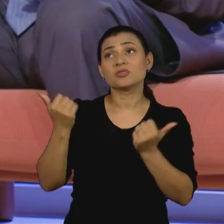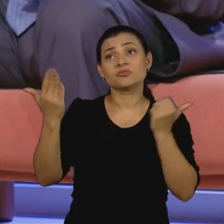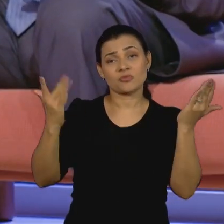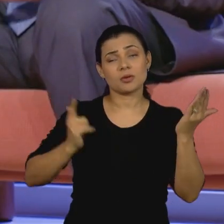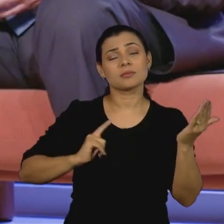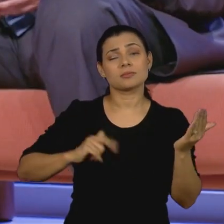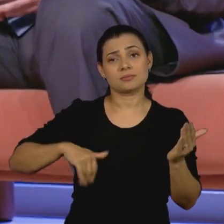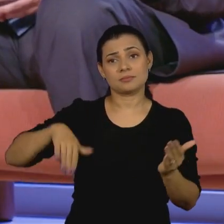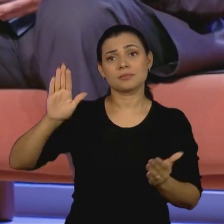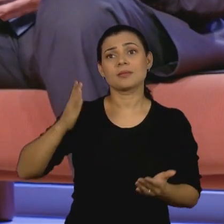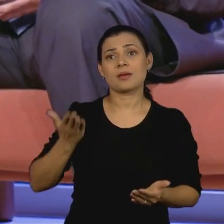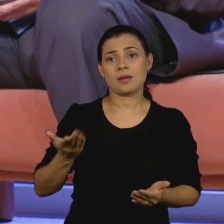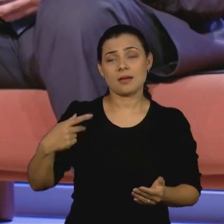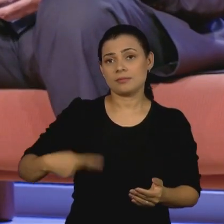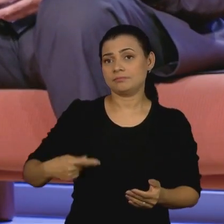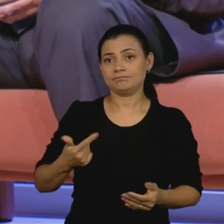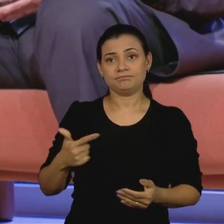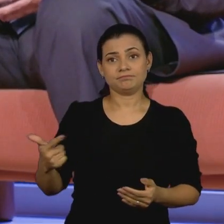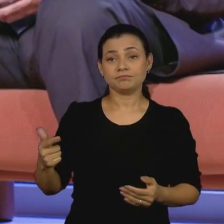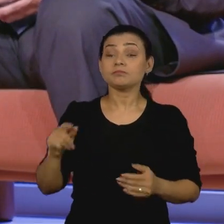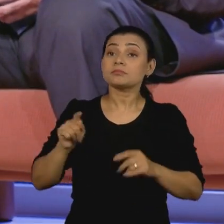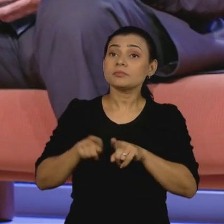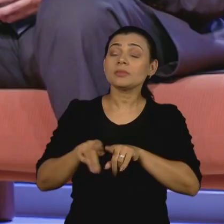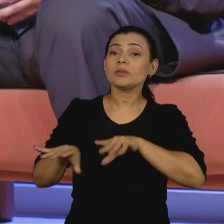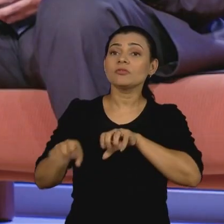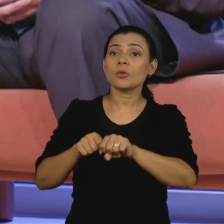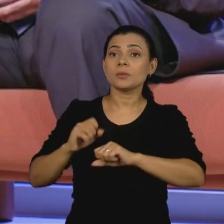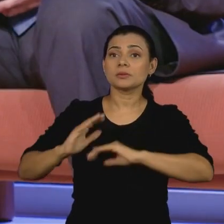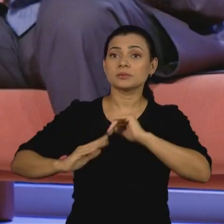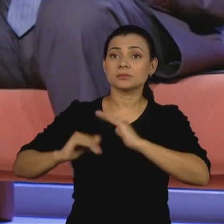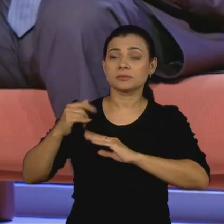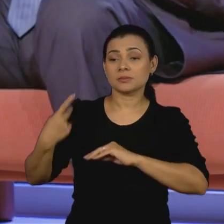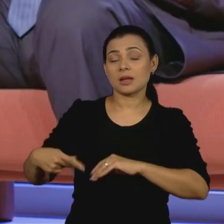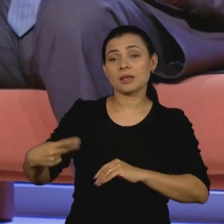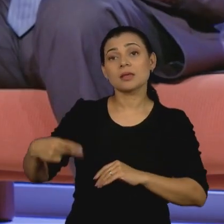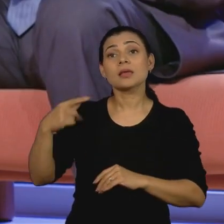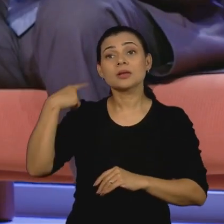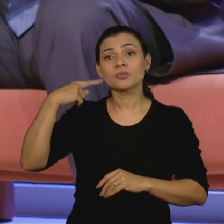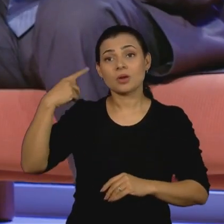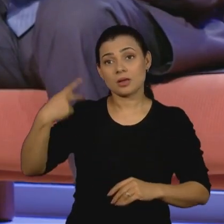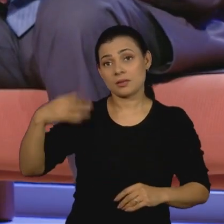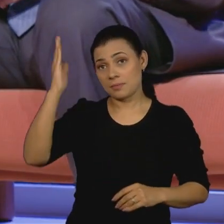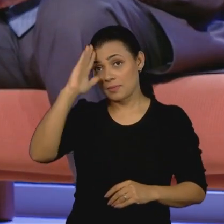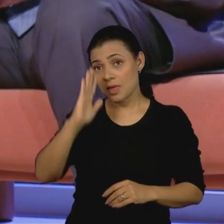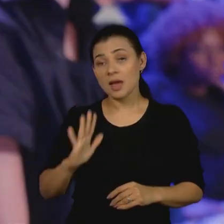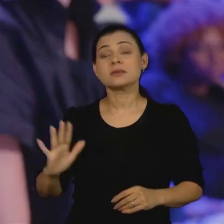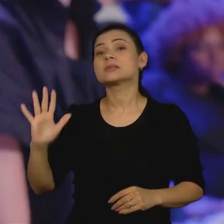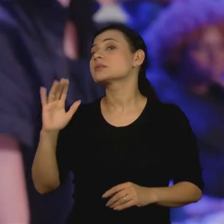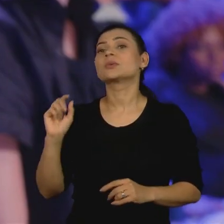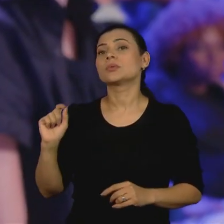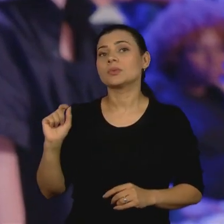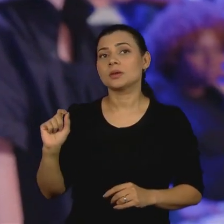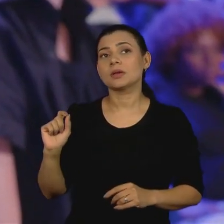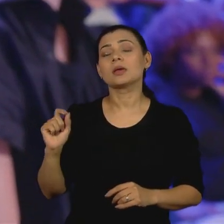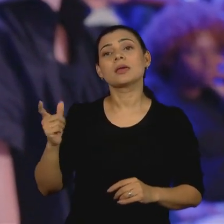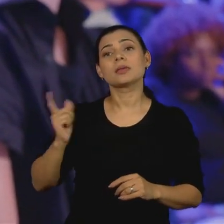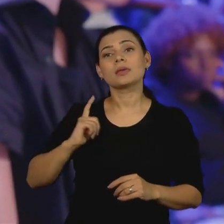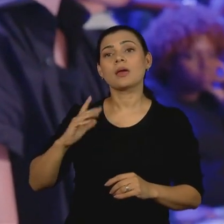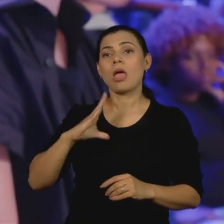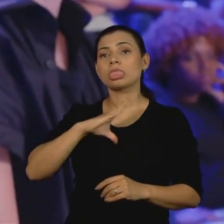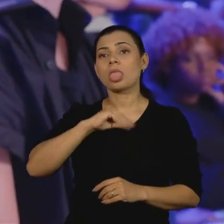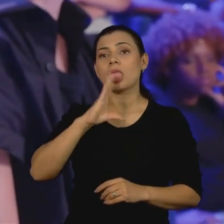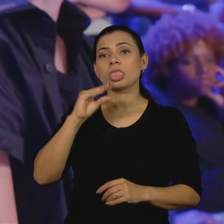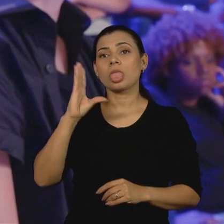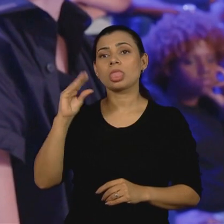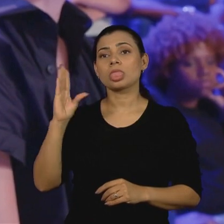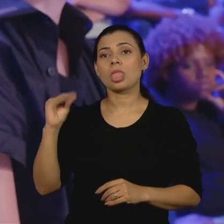a formação dos profissionais em direito no nosso país, ela é conduzida para a litigância,